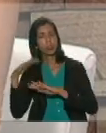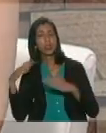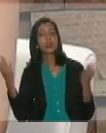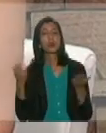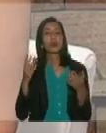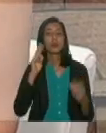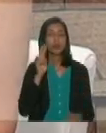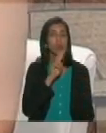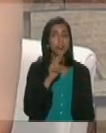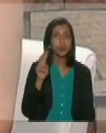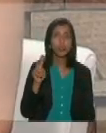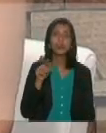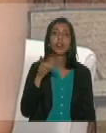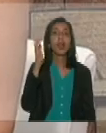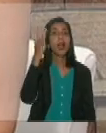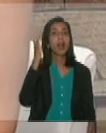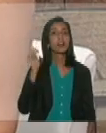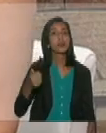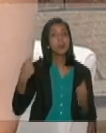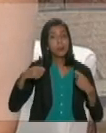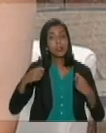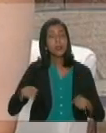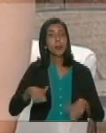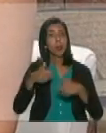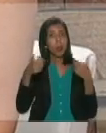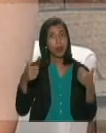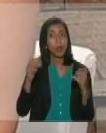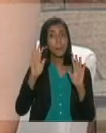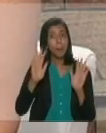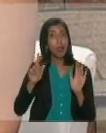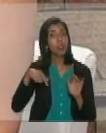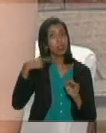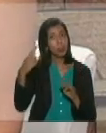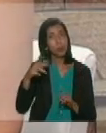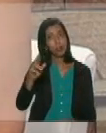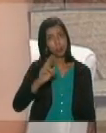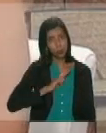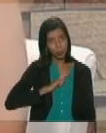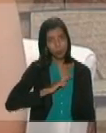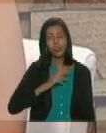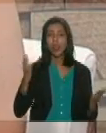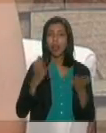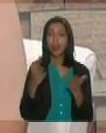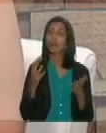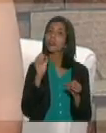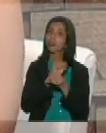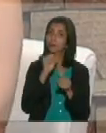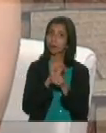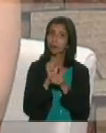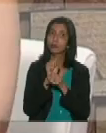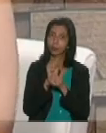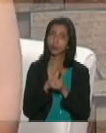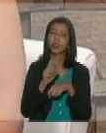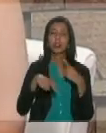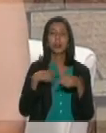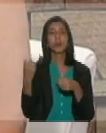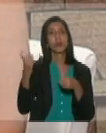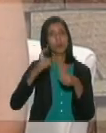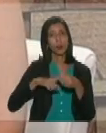de quando você começou para o que a gente vê hoje? E o que você acha que ainda tem que melhorar? Mas isso é no próximo bloco. Não. Agora a gente vai